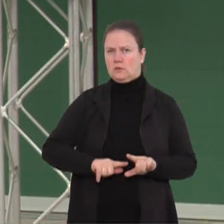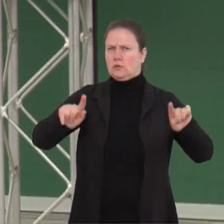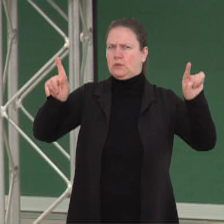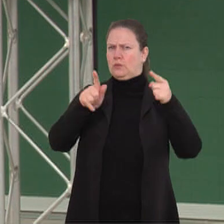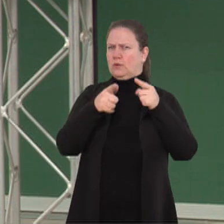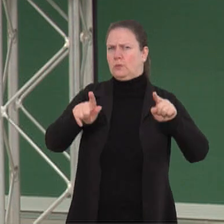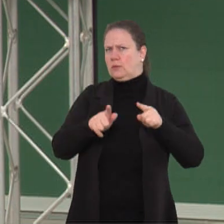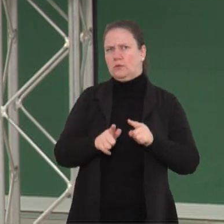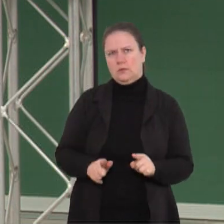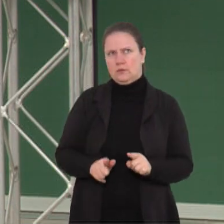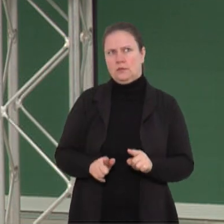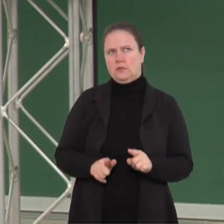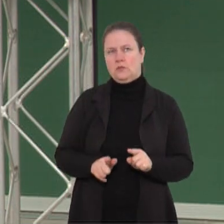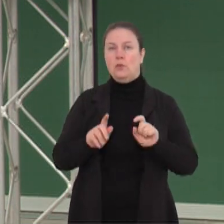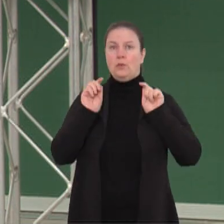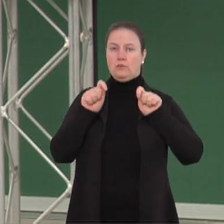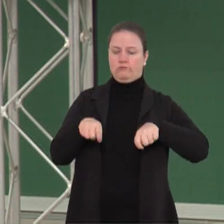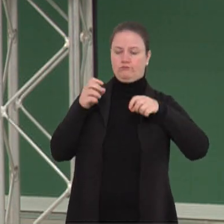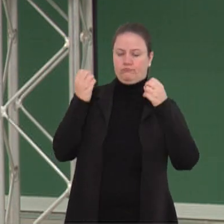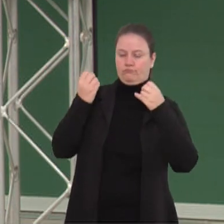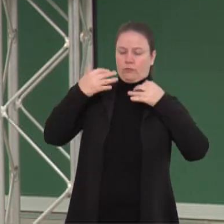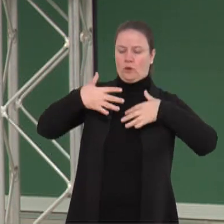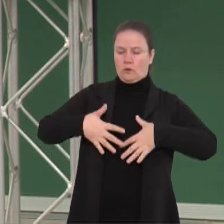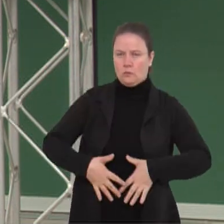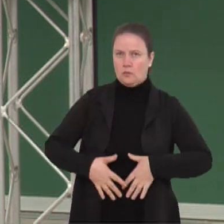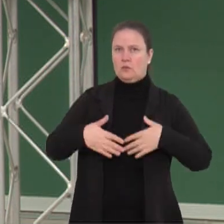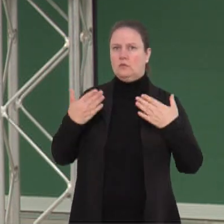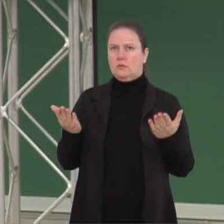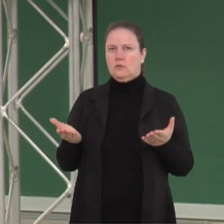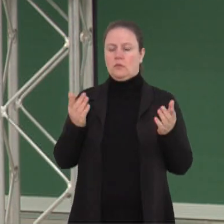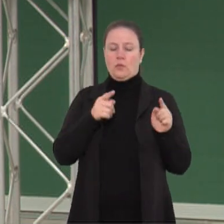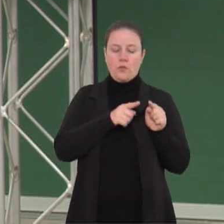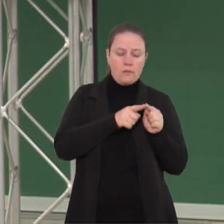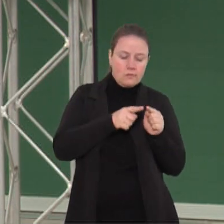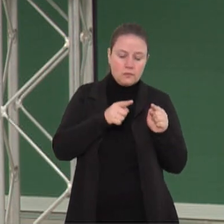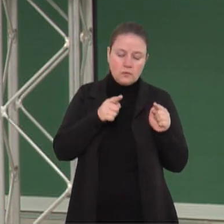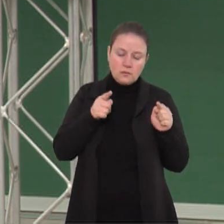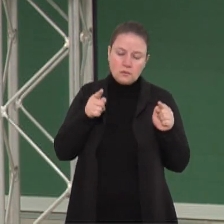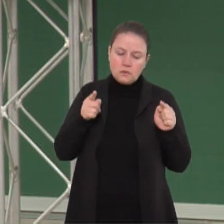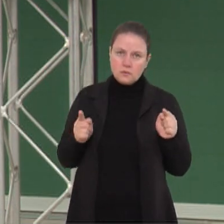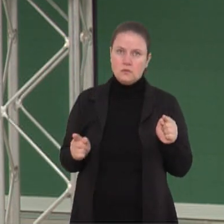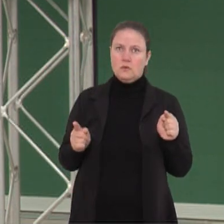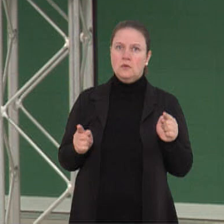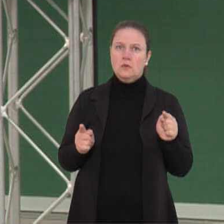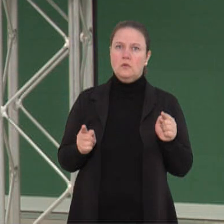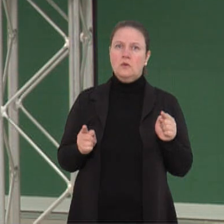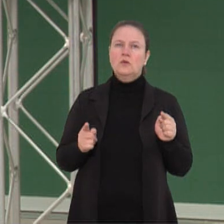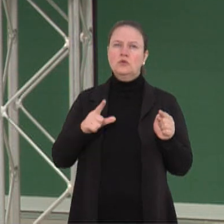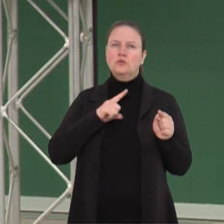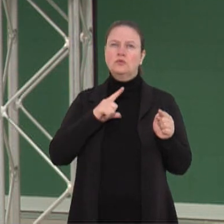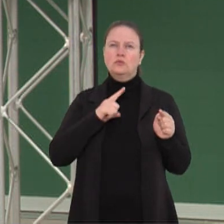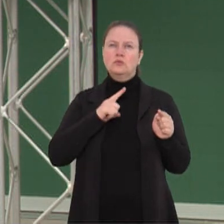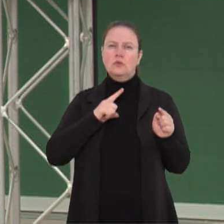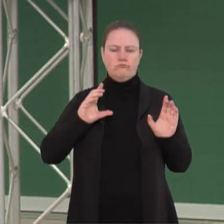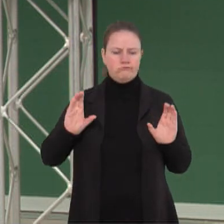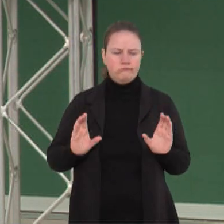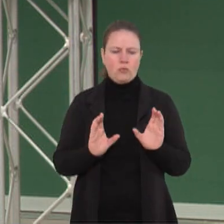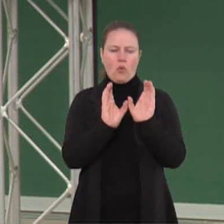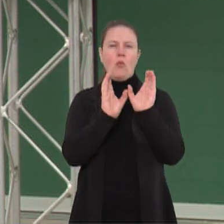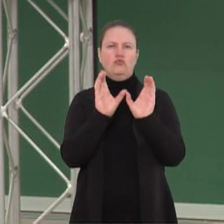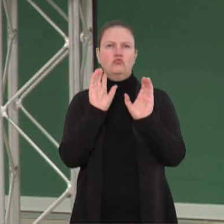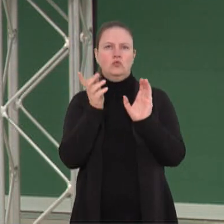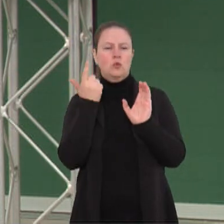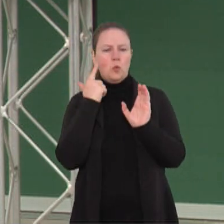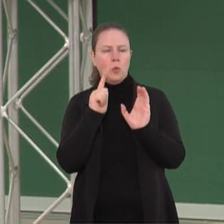Podemos falar várias coisas sobre ela. É um período que ela foi gravada, ganhou muitos prêmios, inclusive.